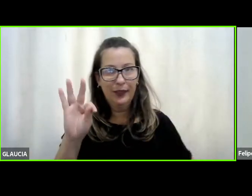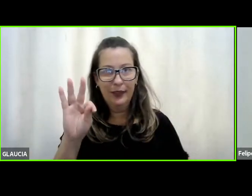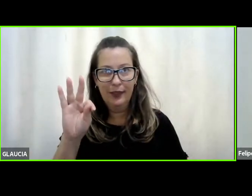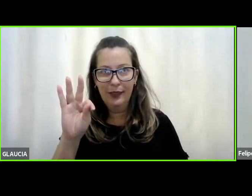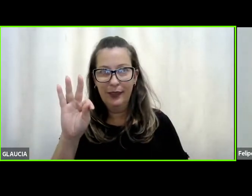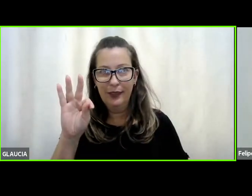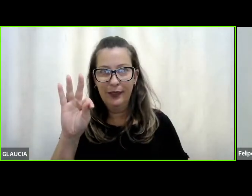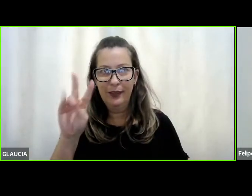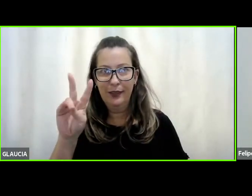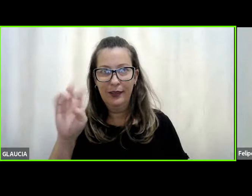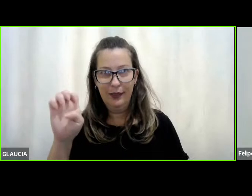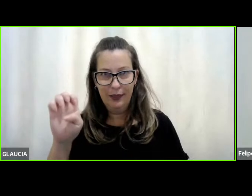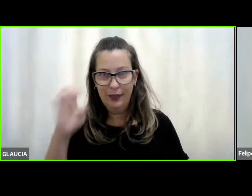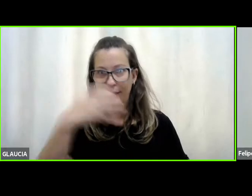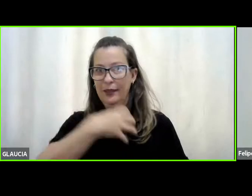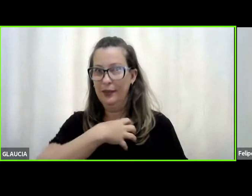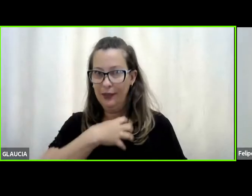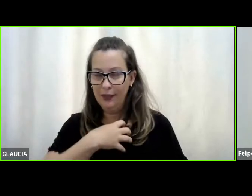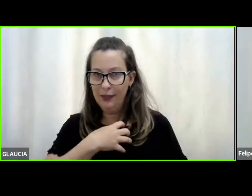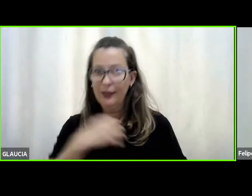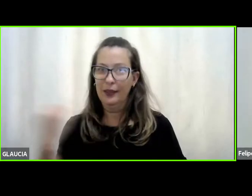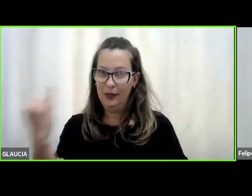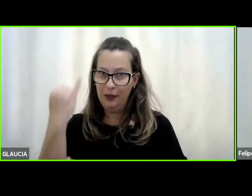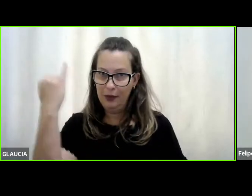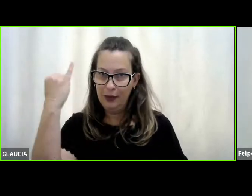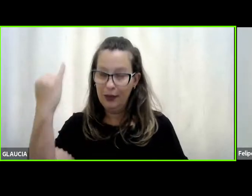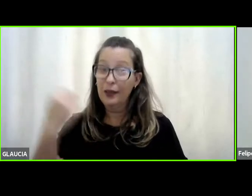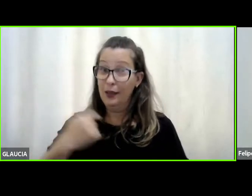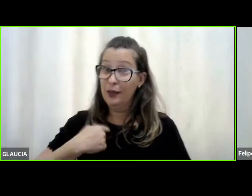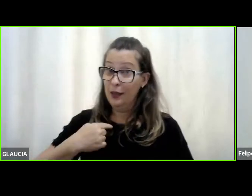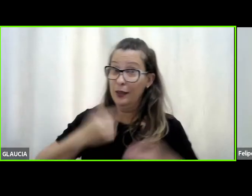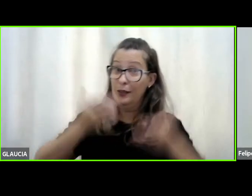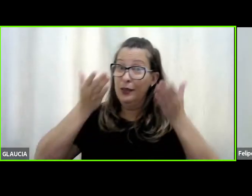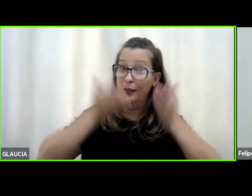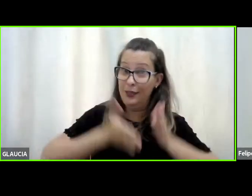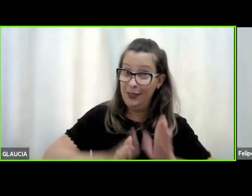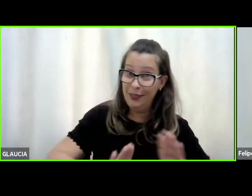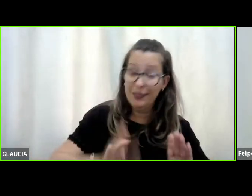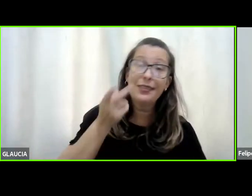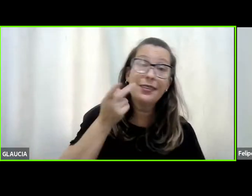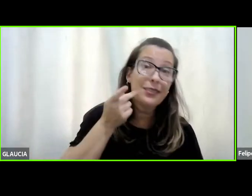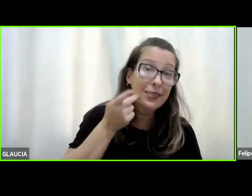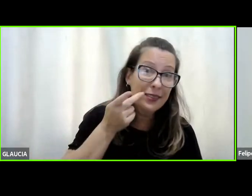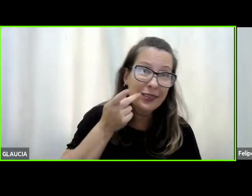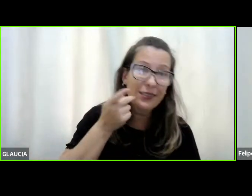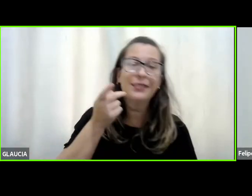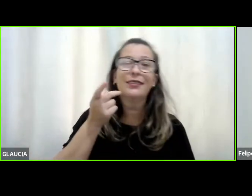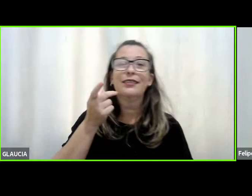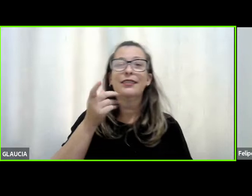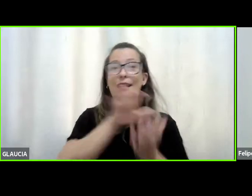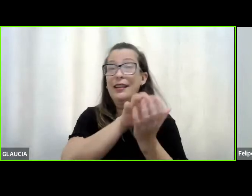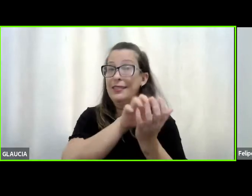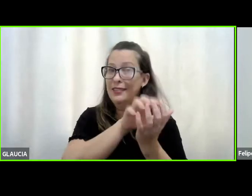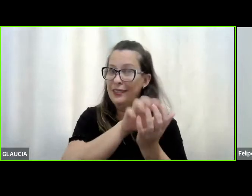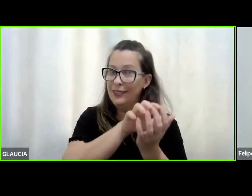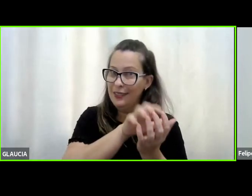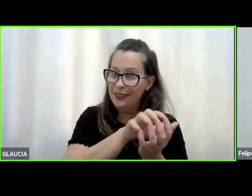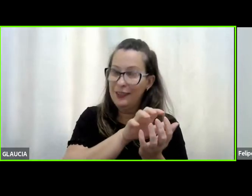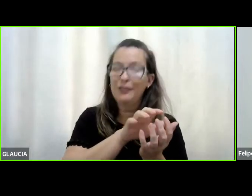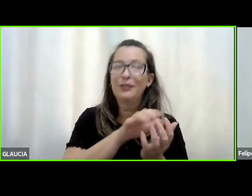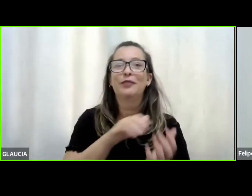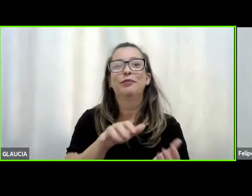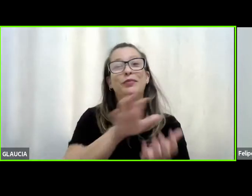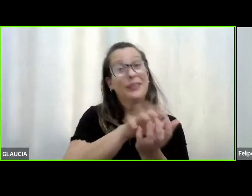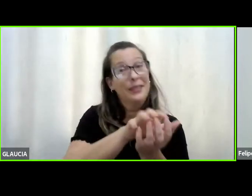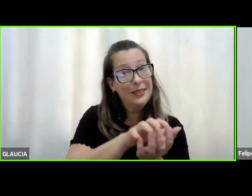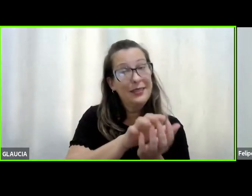né, que sou de Recife, na verdade, eu não sou baiano, sou pernambucano, mas falar desses veículos é uma grande